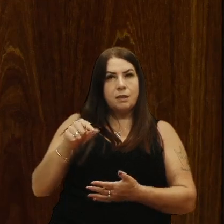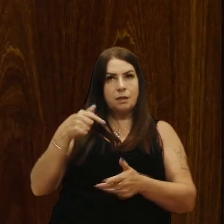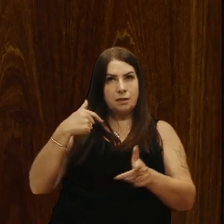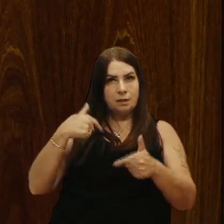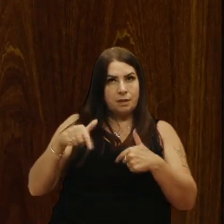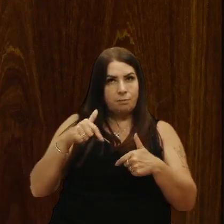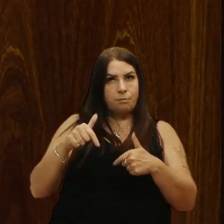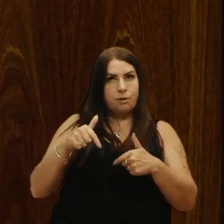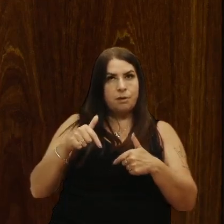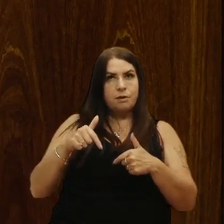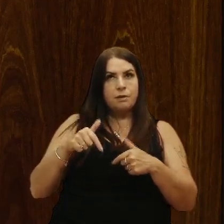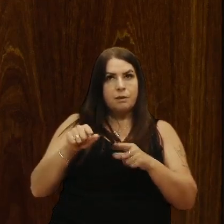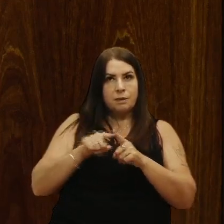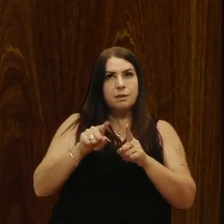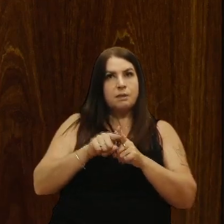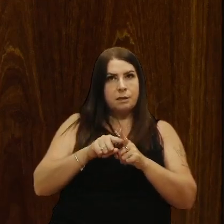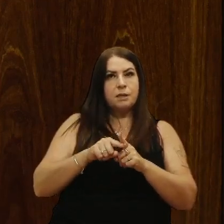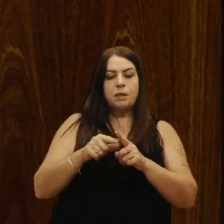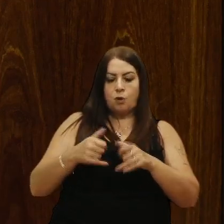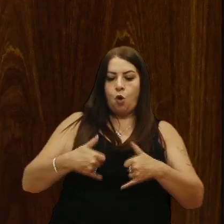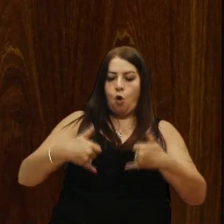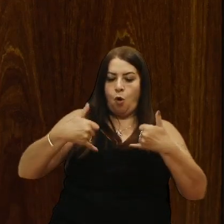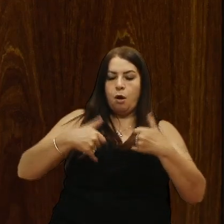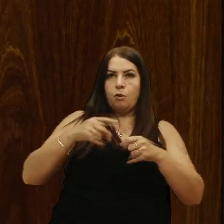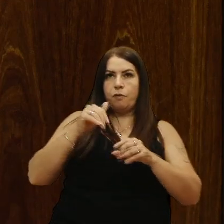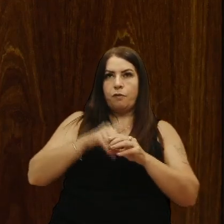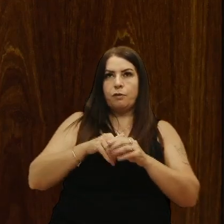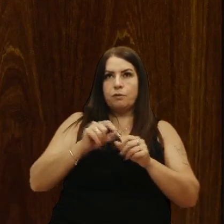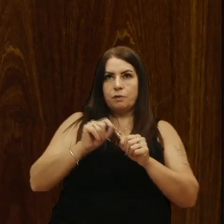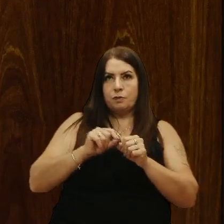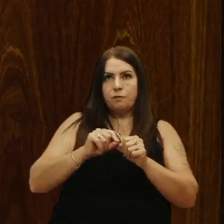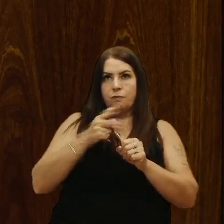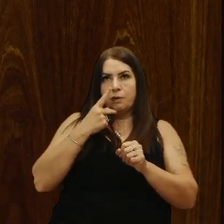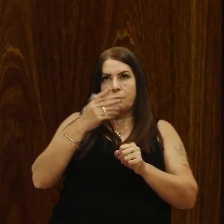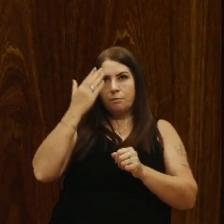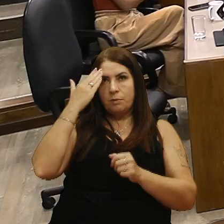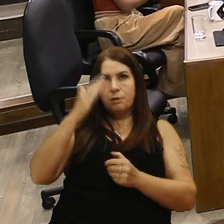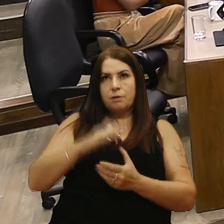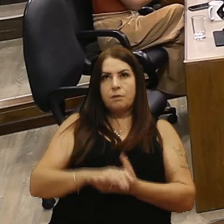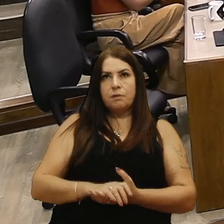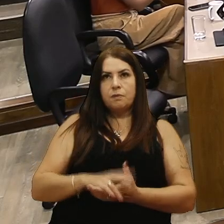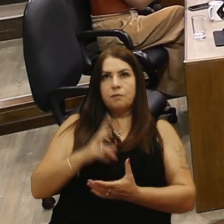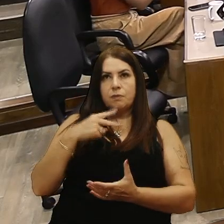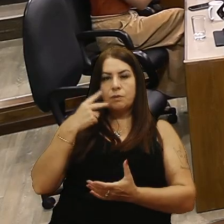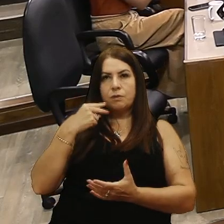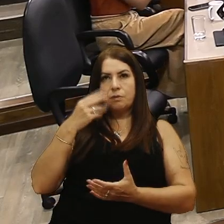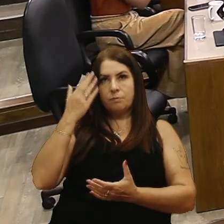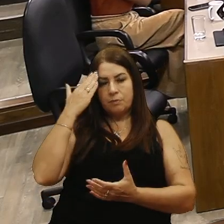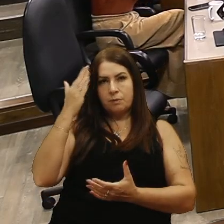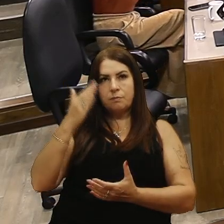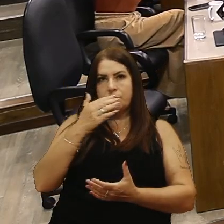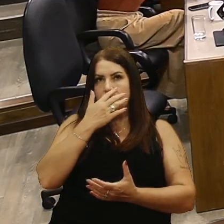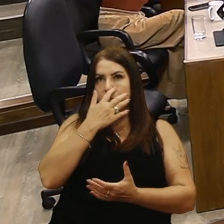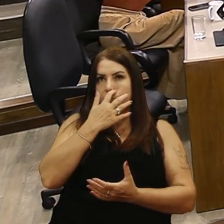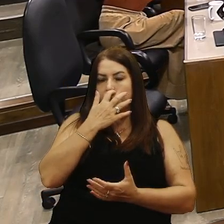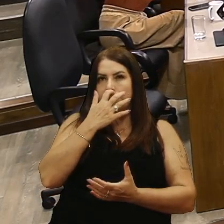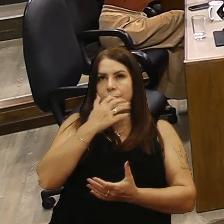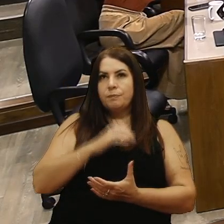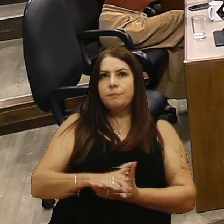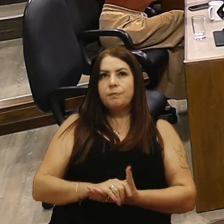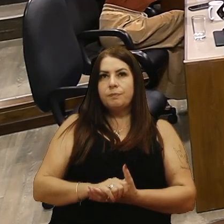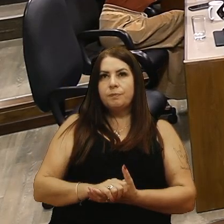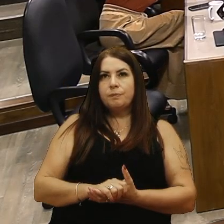trabalha tenha culhão para honrar aquilo que vota e aquilo que fala. Muito obrigada. Vereadora Sandra, uma parte, por gentileza. Obrigada,